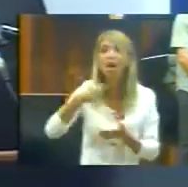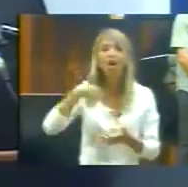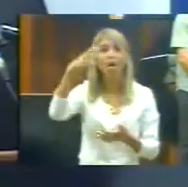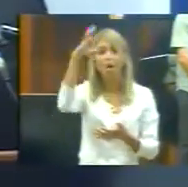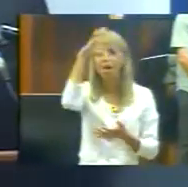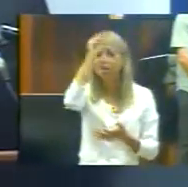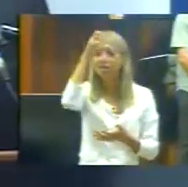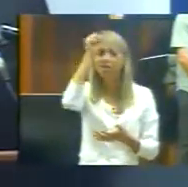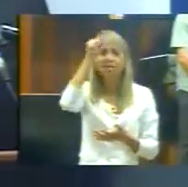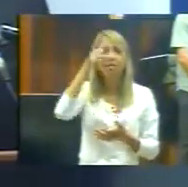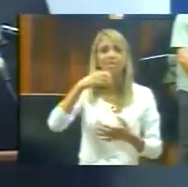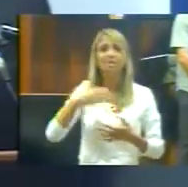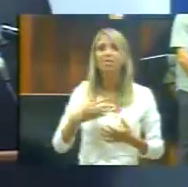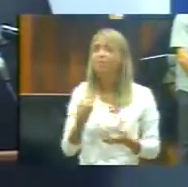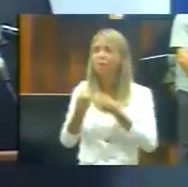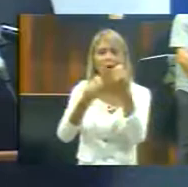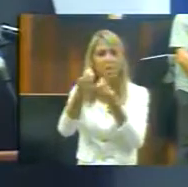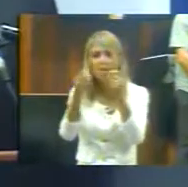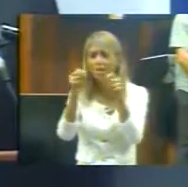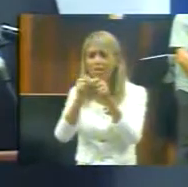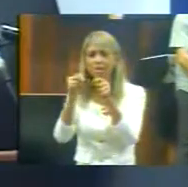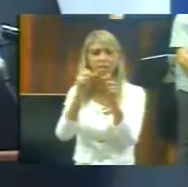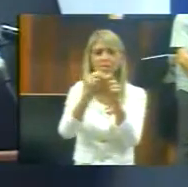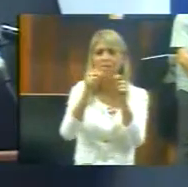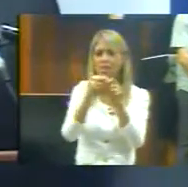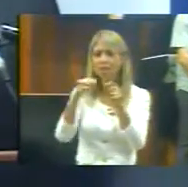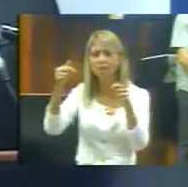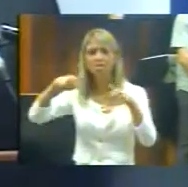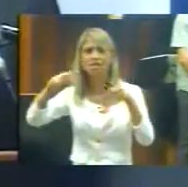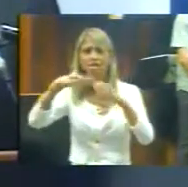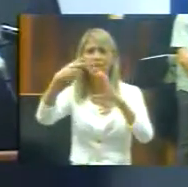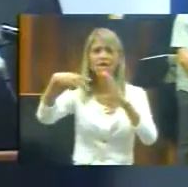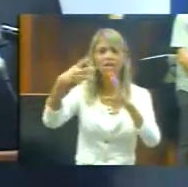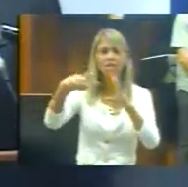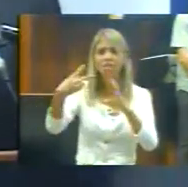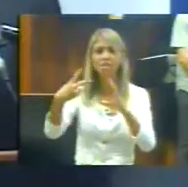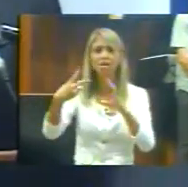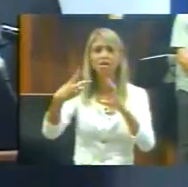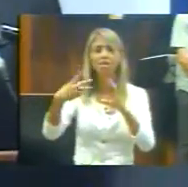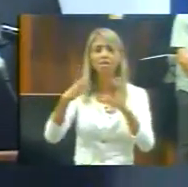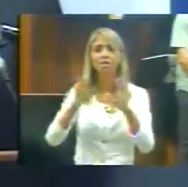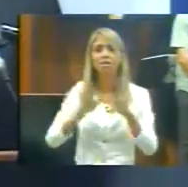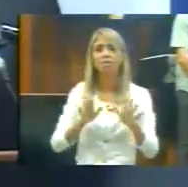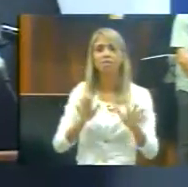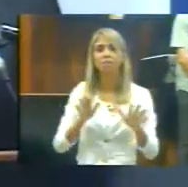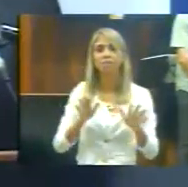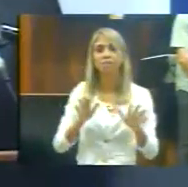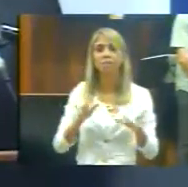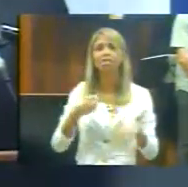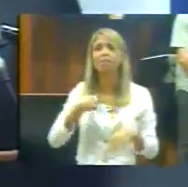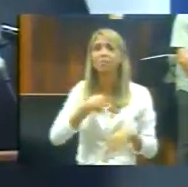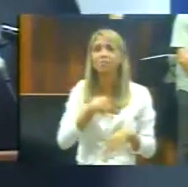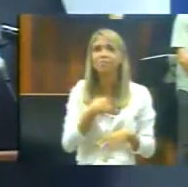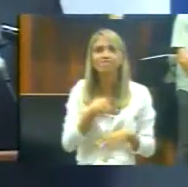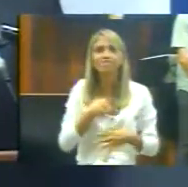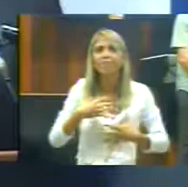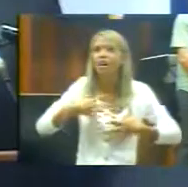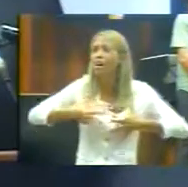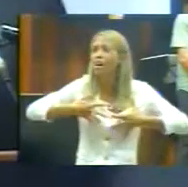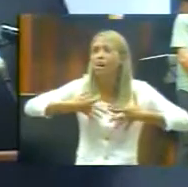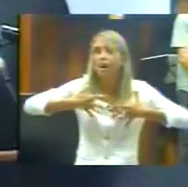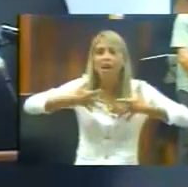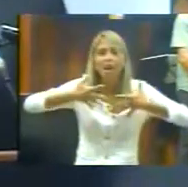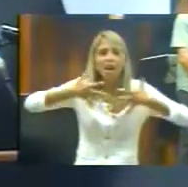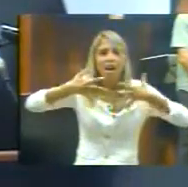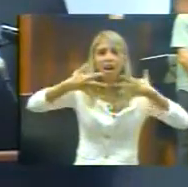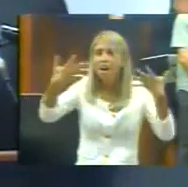como é os órgãos, como funciona aqui dentro a Câmara, e eu estou ficando maravilhado, a